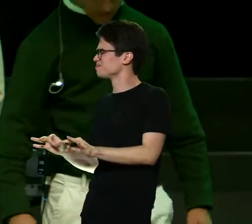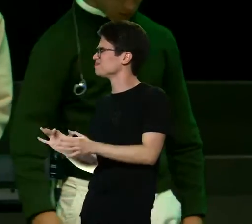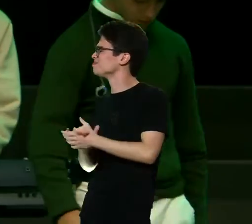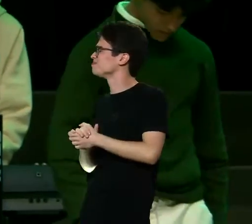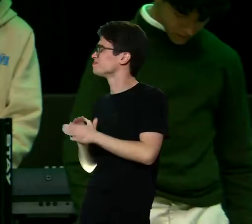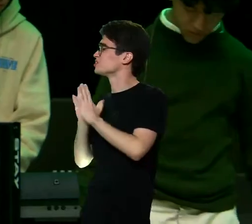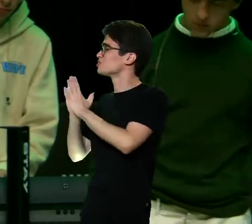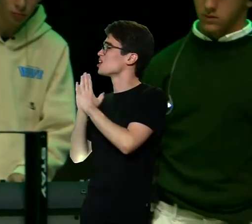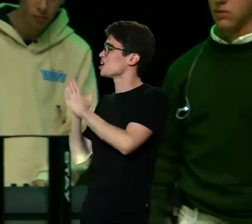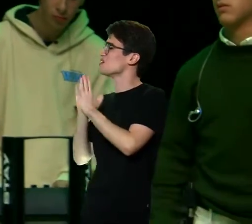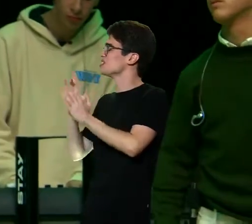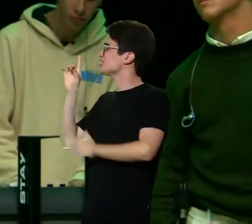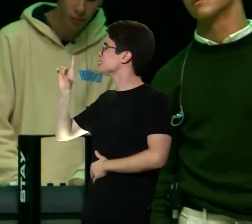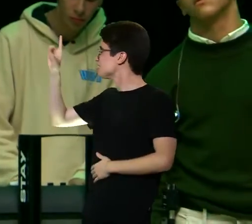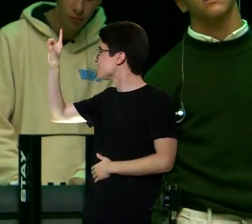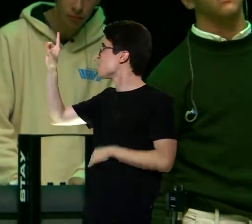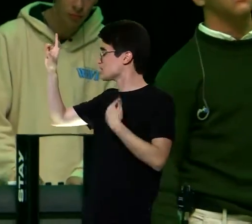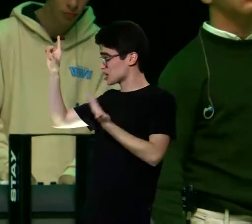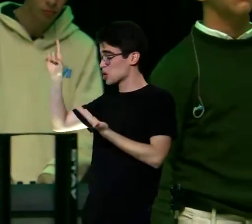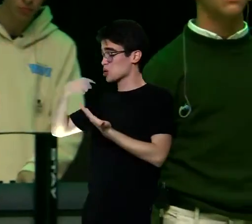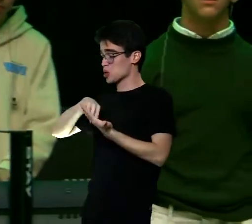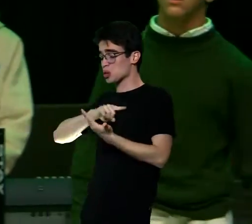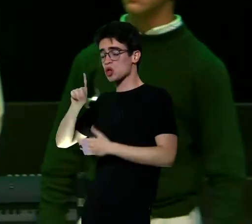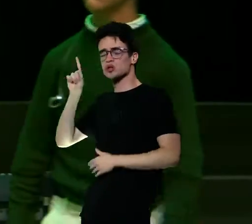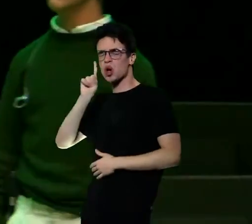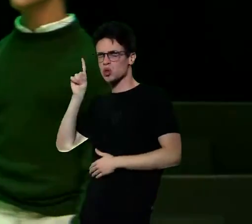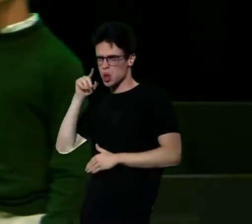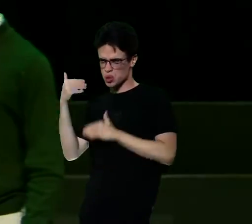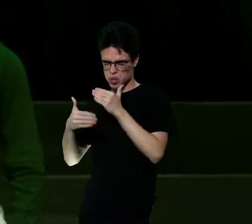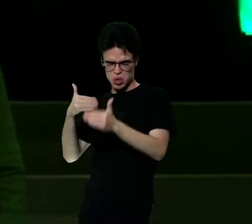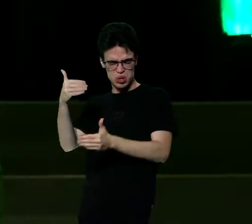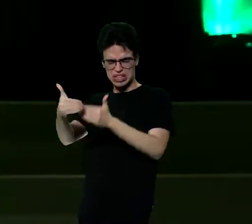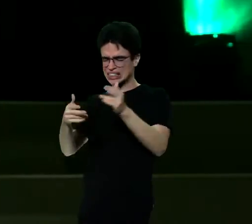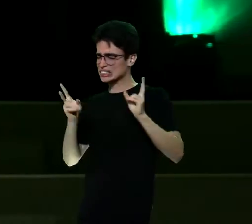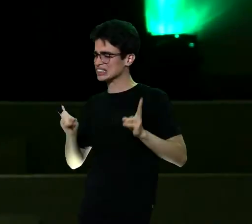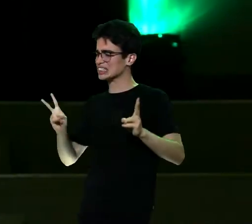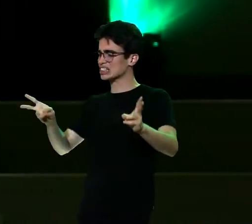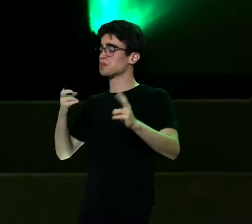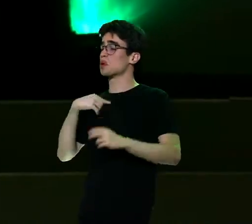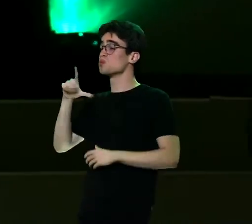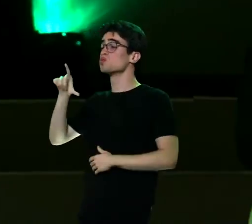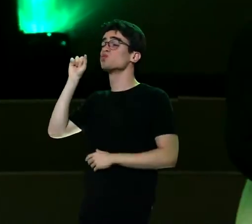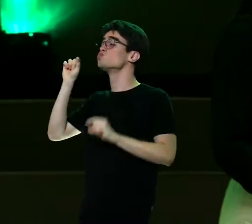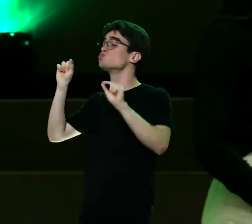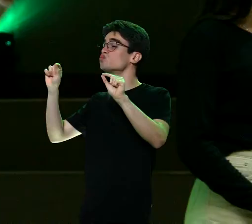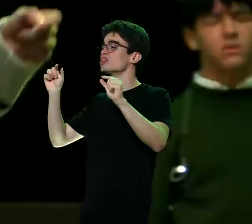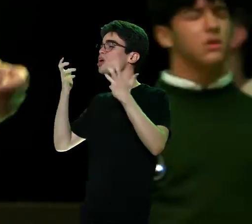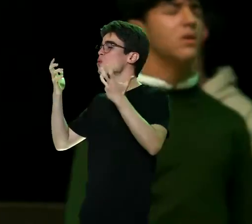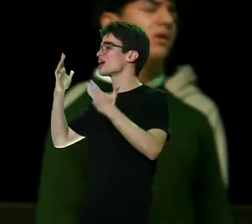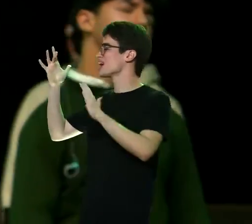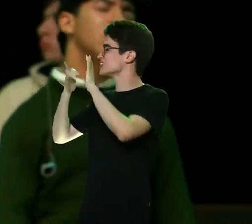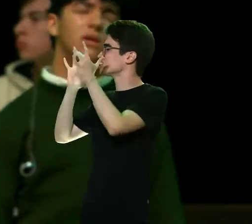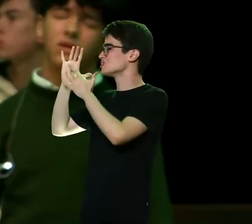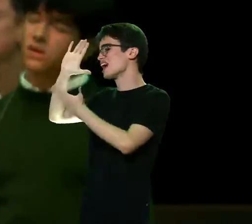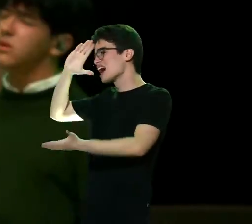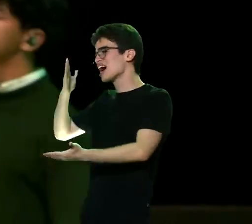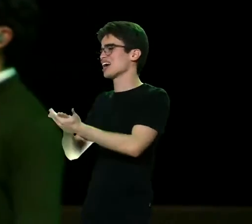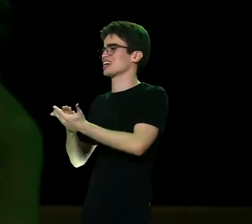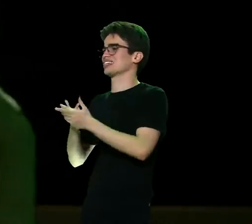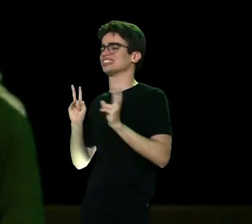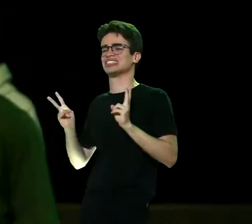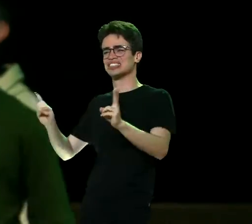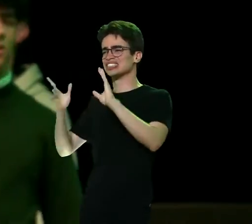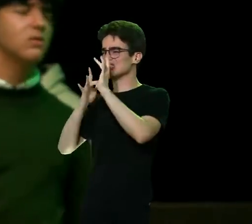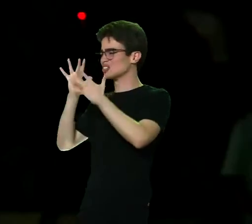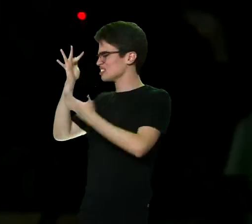Deus, que todos os dias a gente possa escolher acreditar, a gente possa escolher ter fé no Senhor,